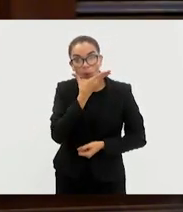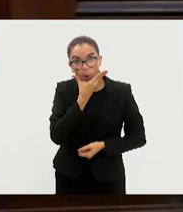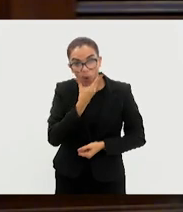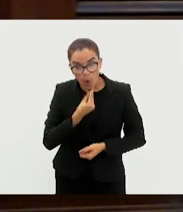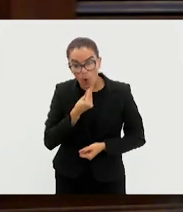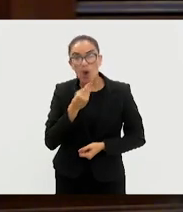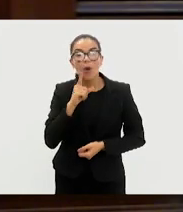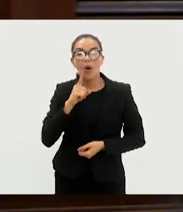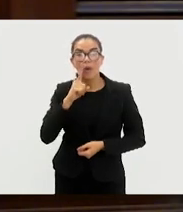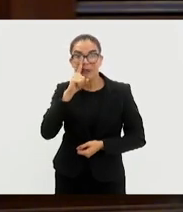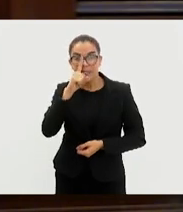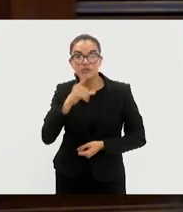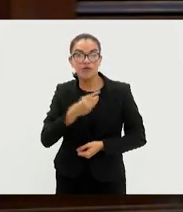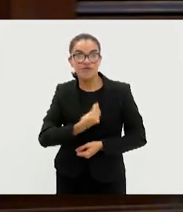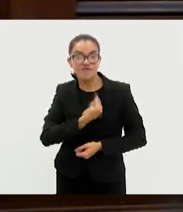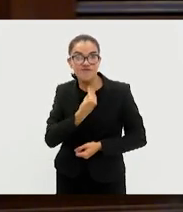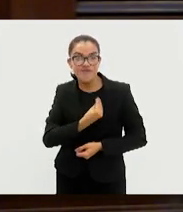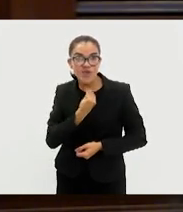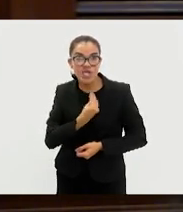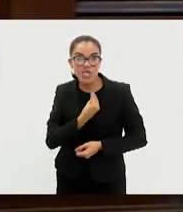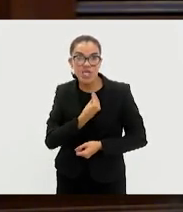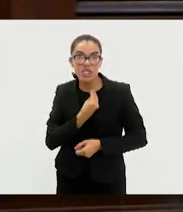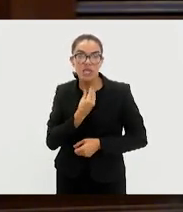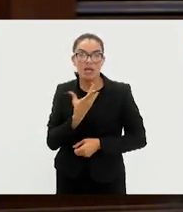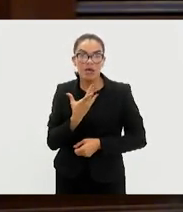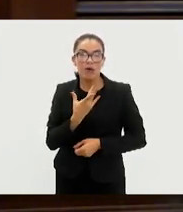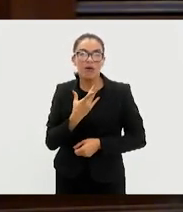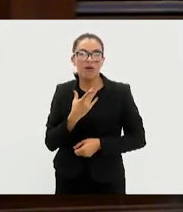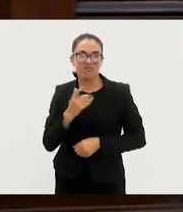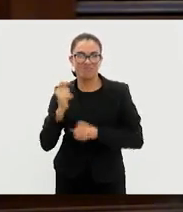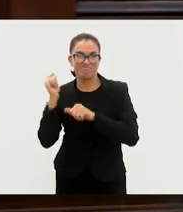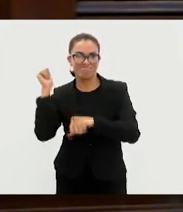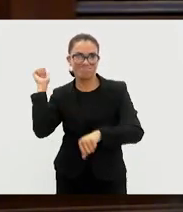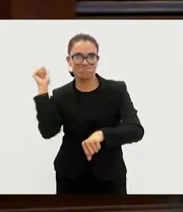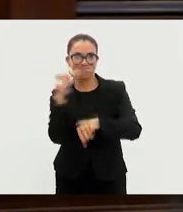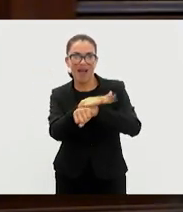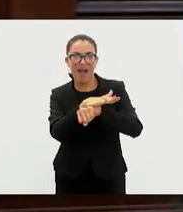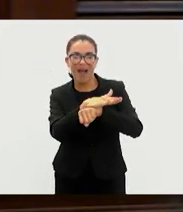arriscam as suas vidas e são tratados com menosprezo.